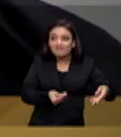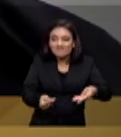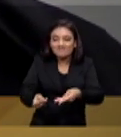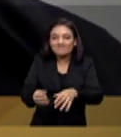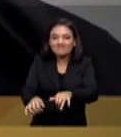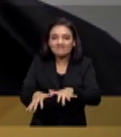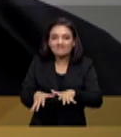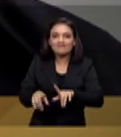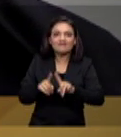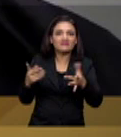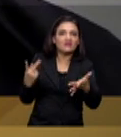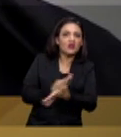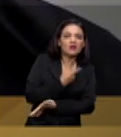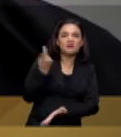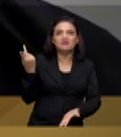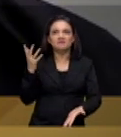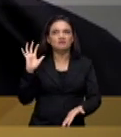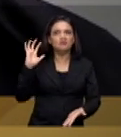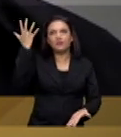ter